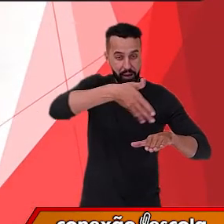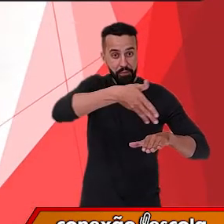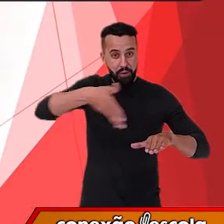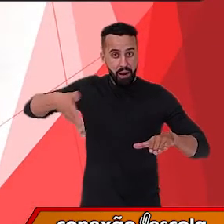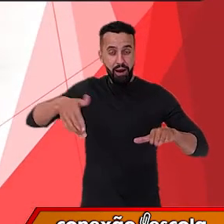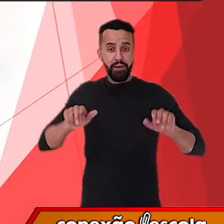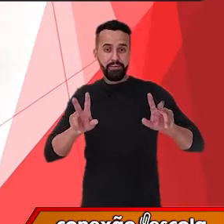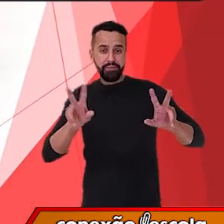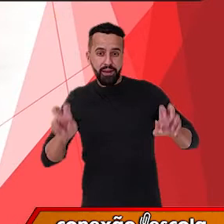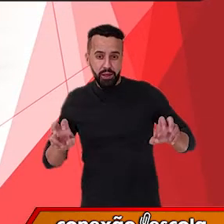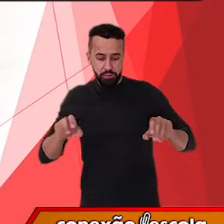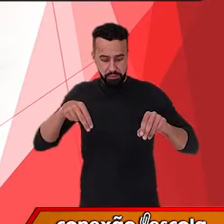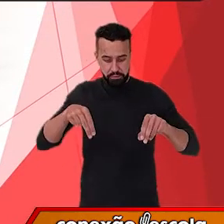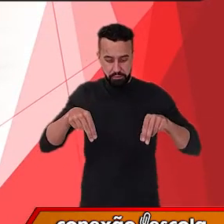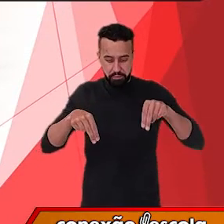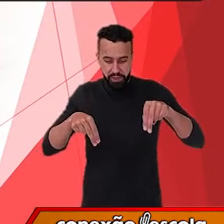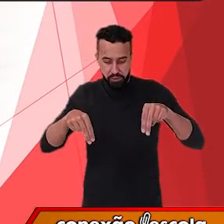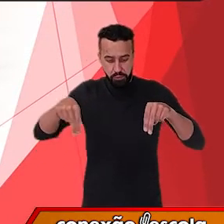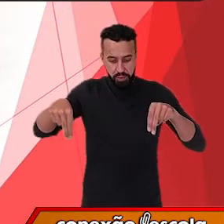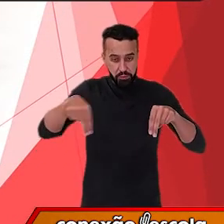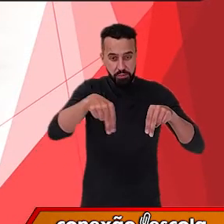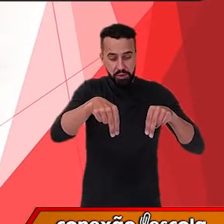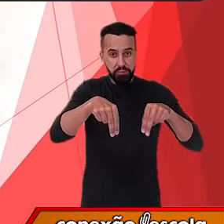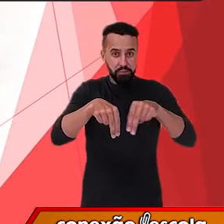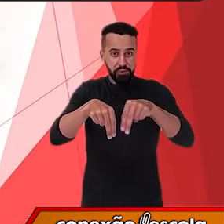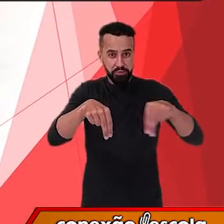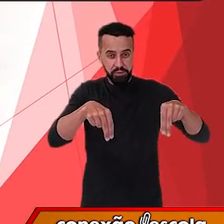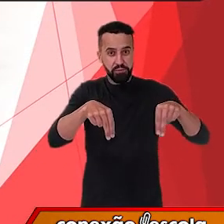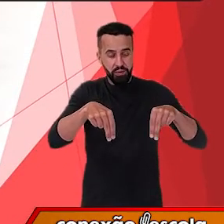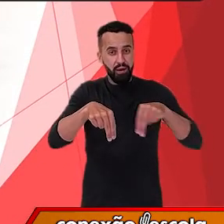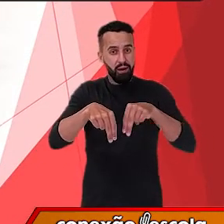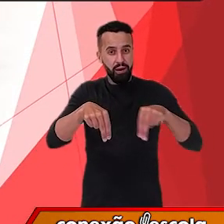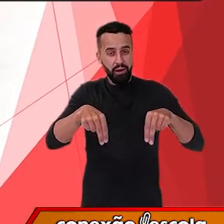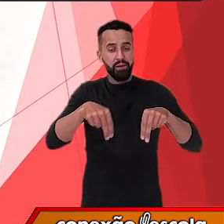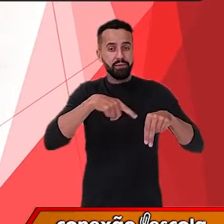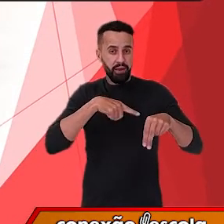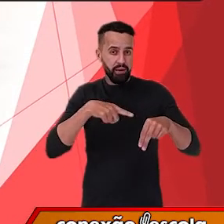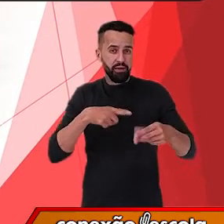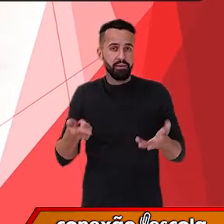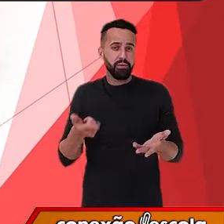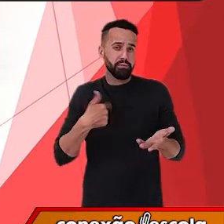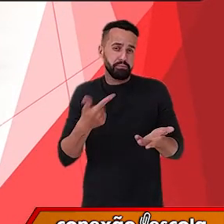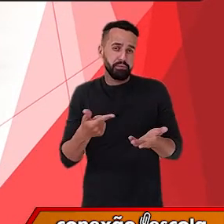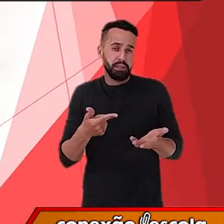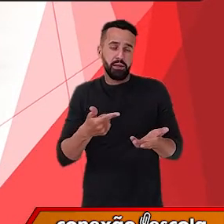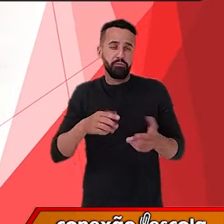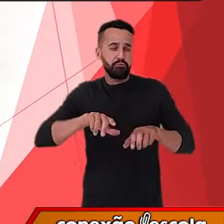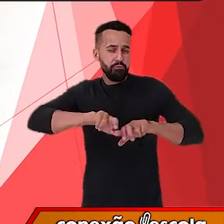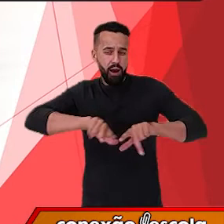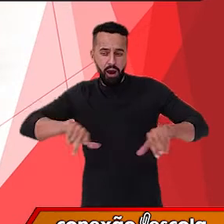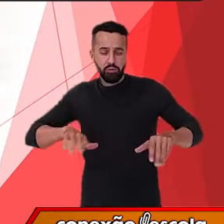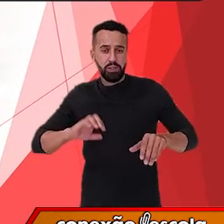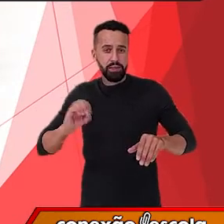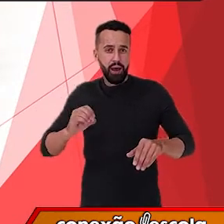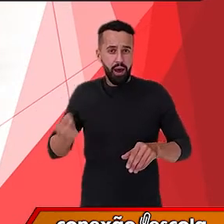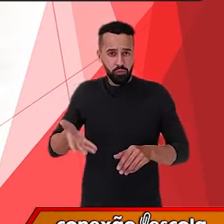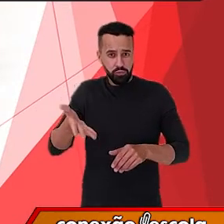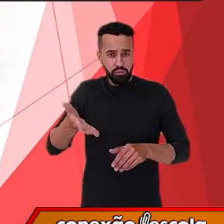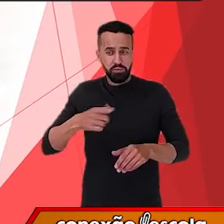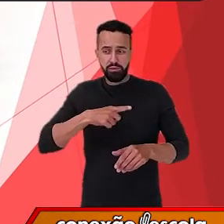tema, aonde os pininhos se deslocam utilizando dados, ampulhetas ou roletas para